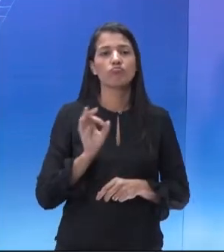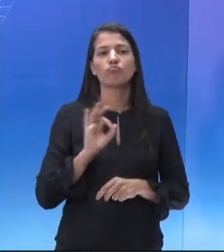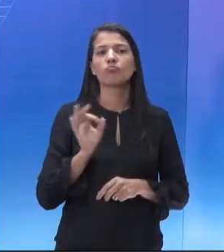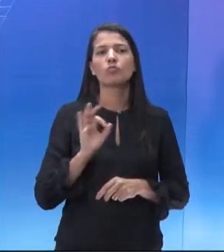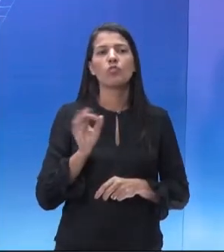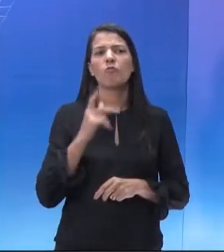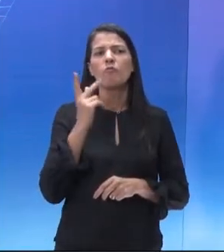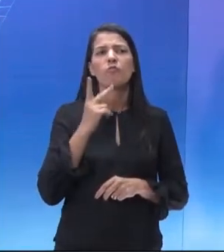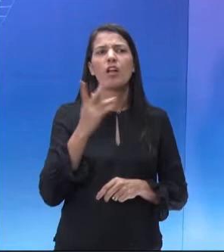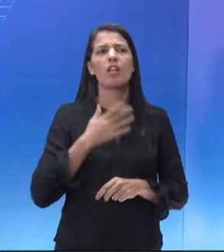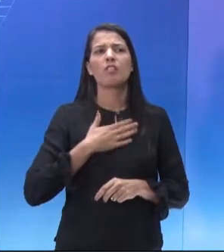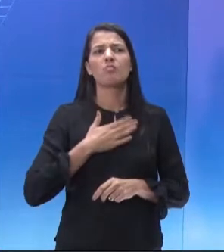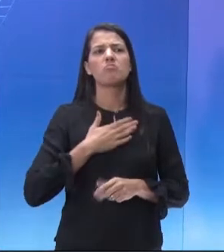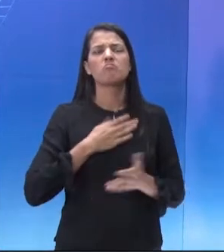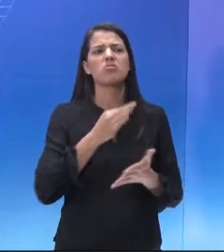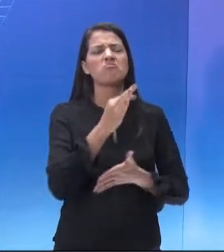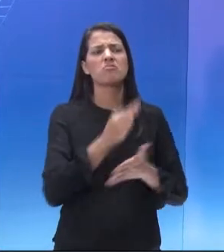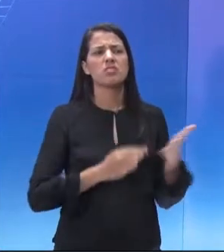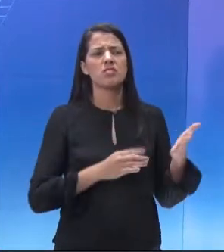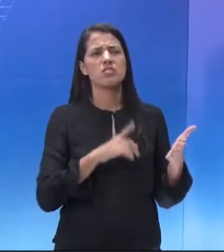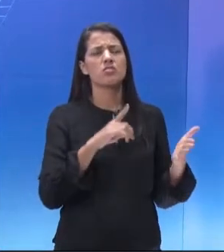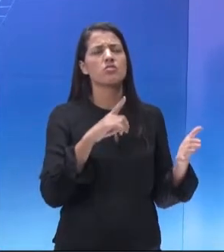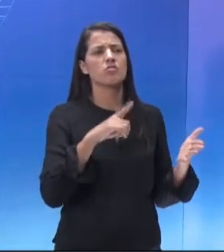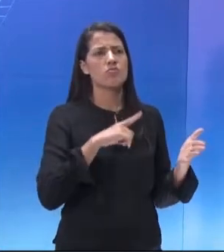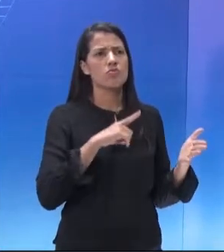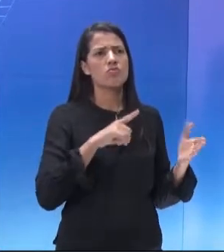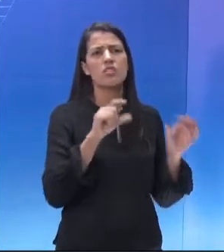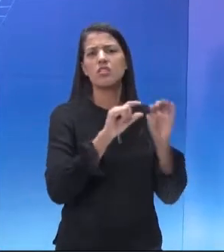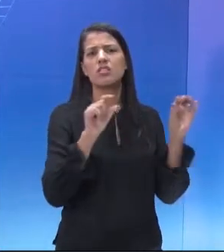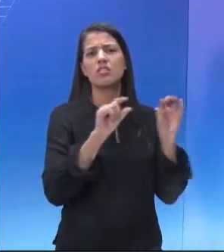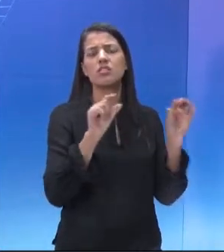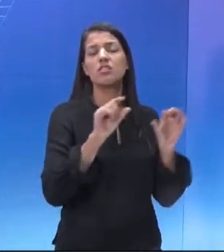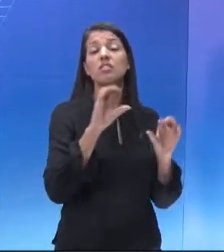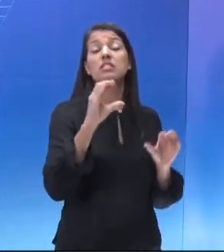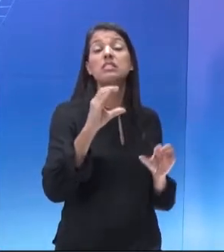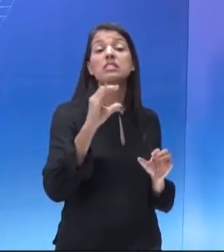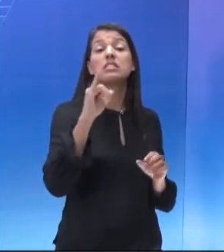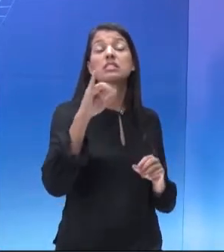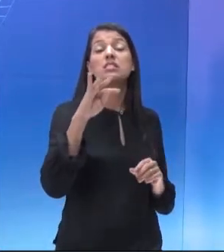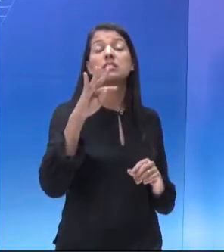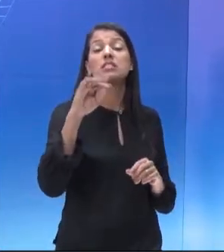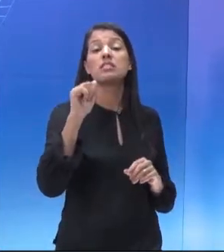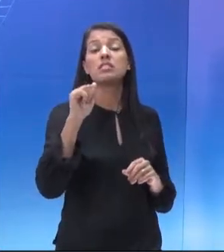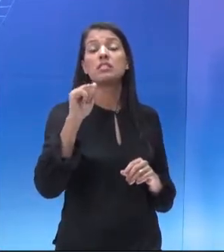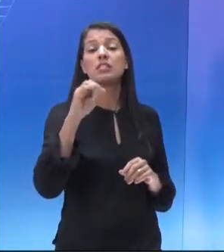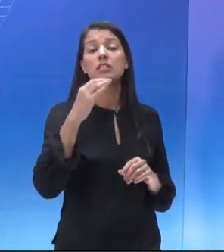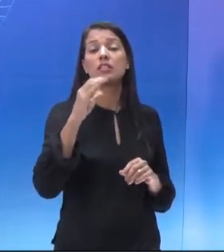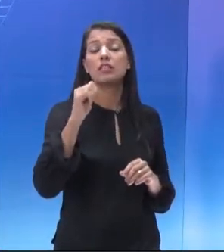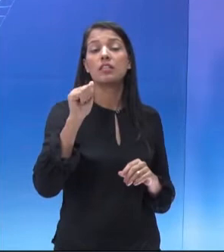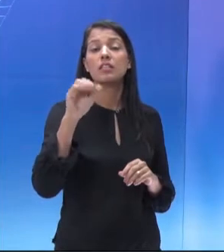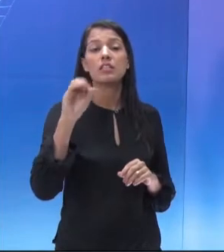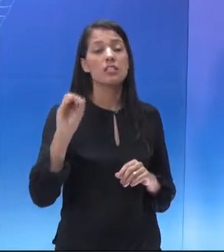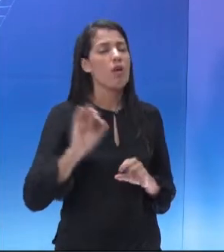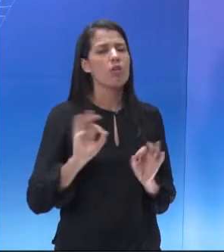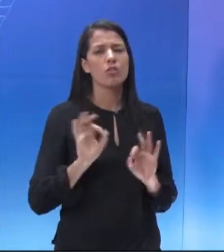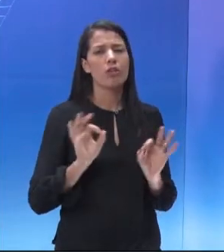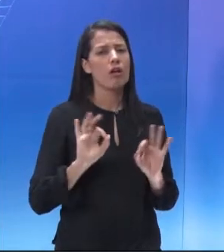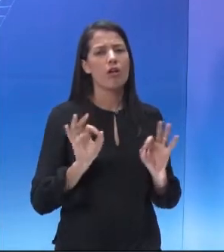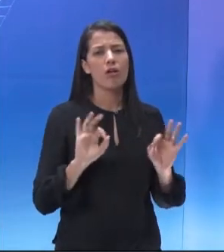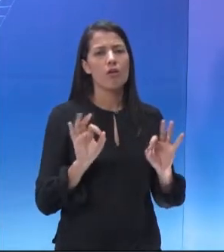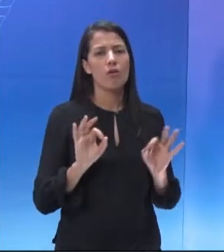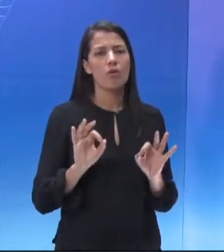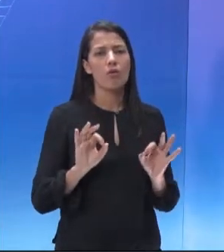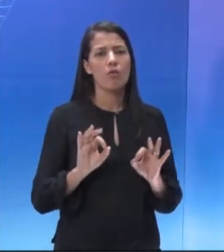tem citação. Professor, eu vou usar citação? A partir de hoje você vai mudar essa percepção, esse entendimento que você vai falar. Você vai